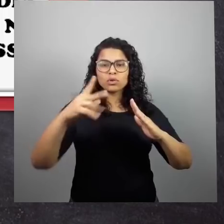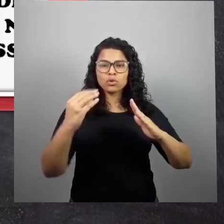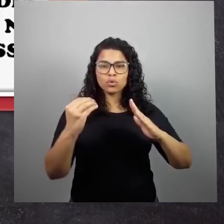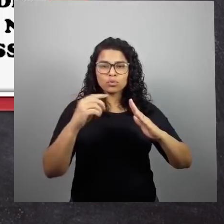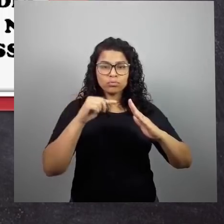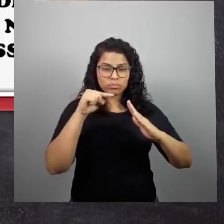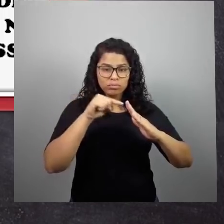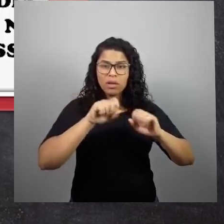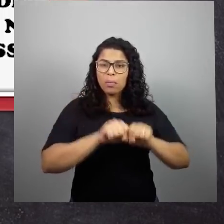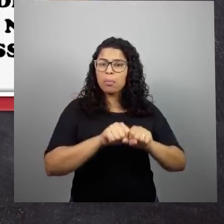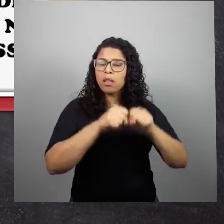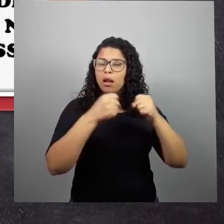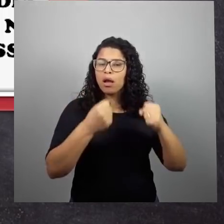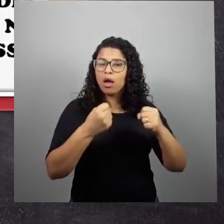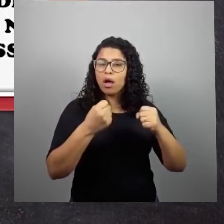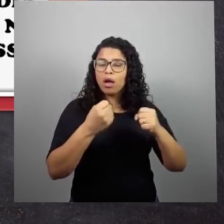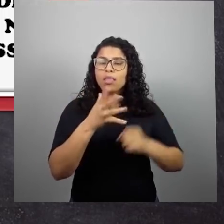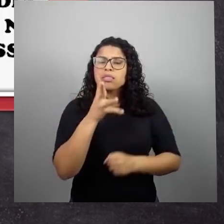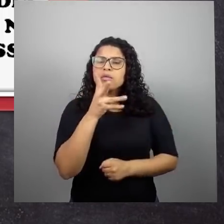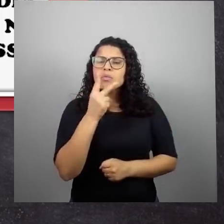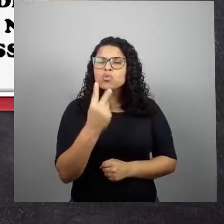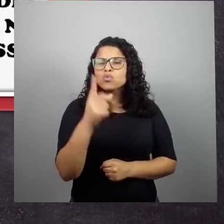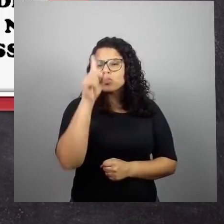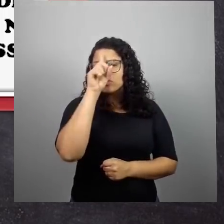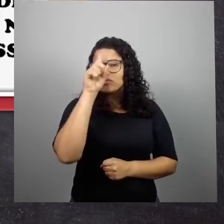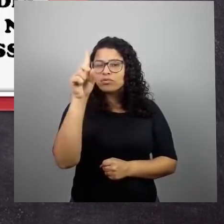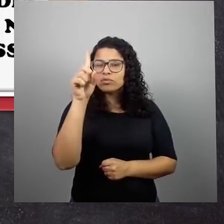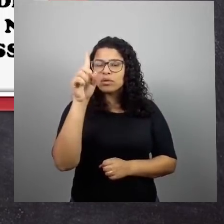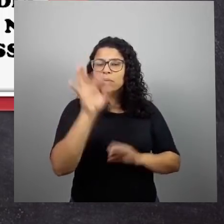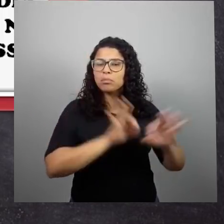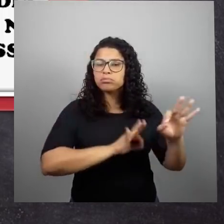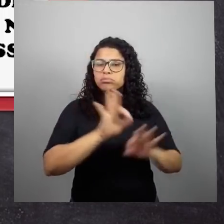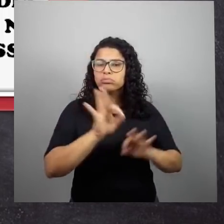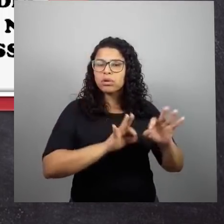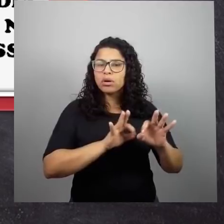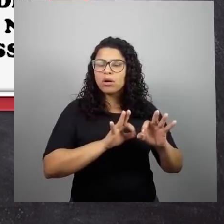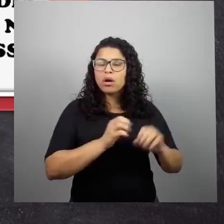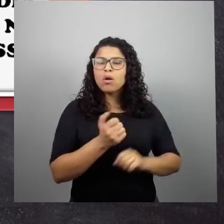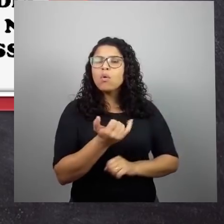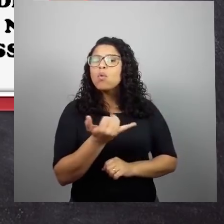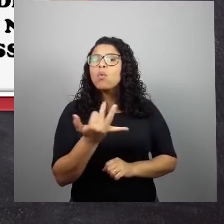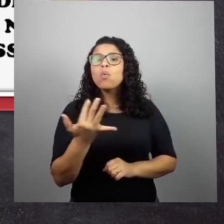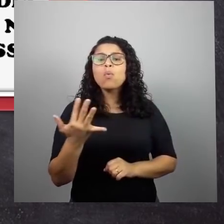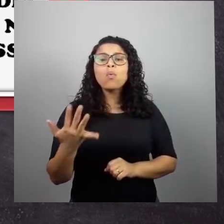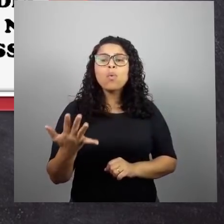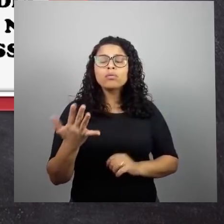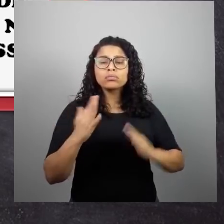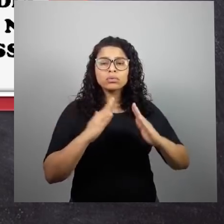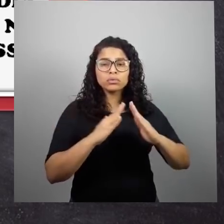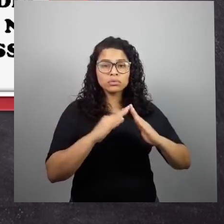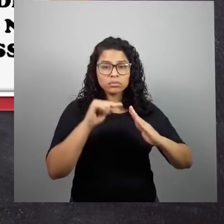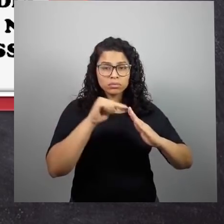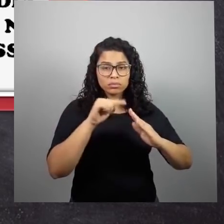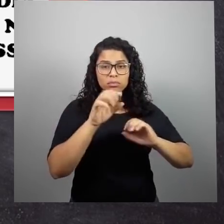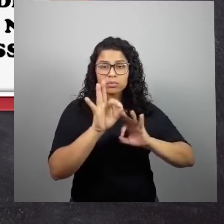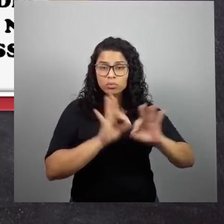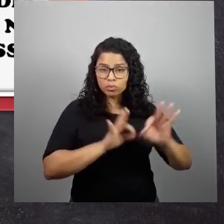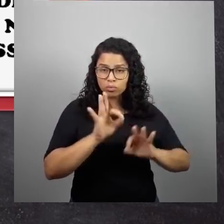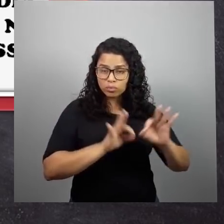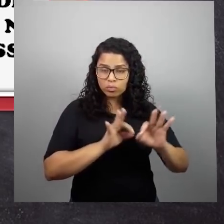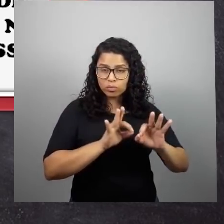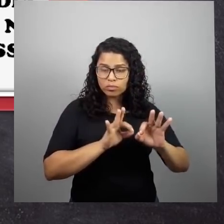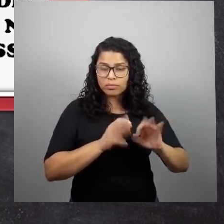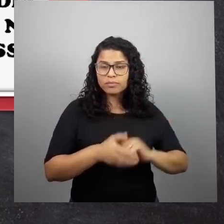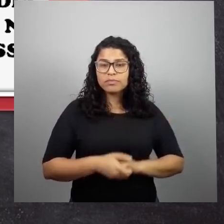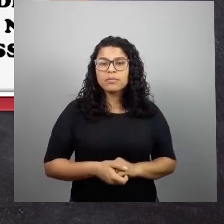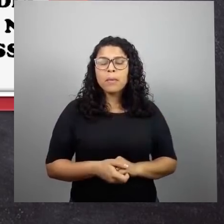quebrada. Demorou 2 dias para consertar. Qual o total de telhas que foram utilizadas no conserto, já